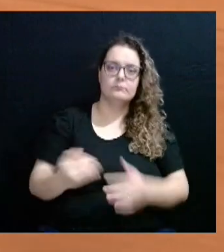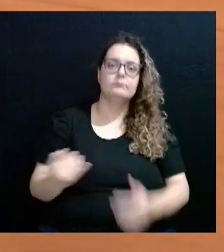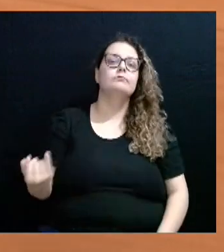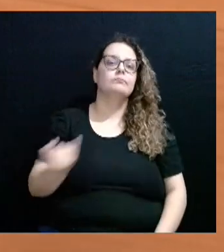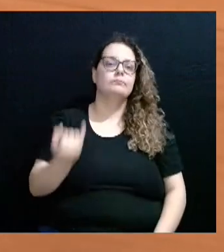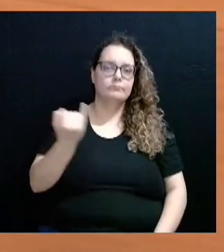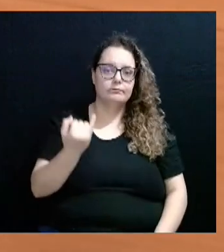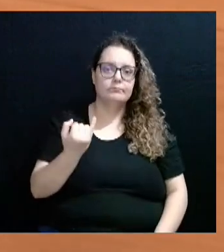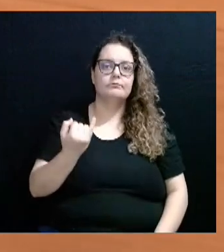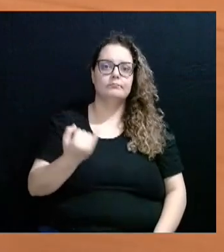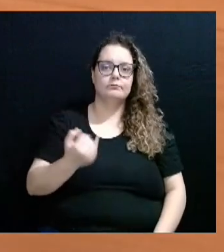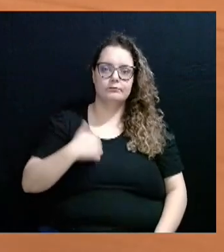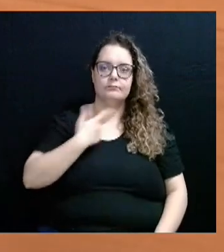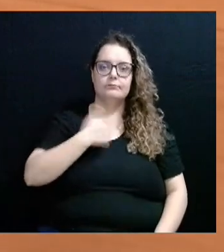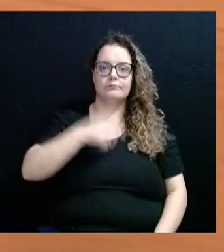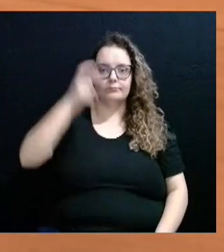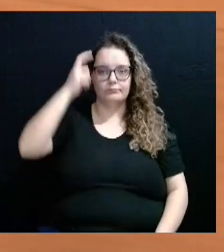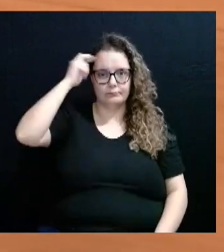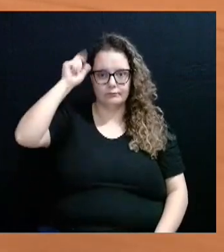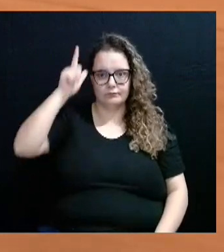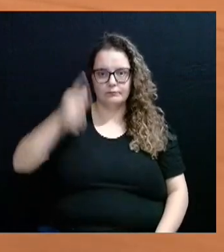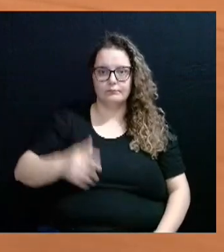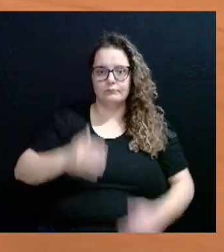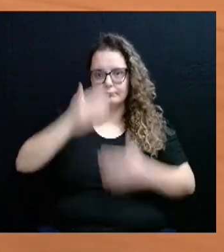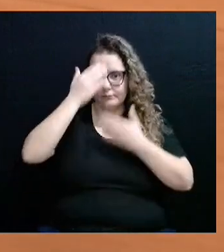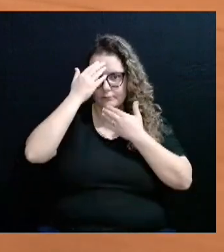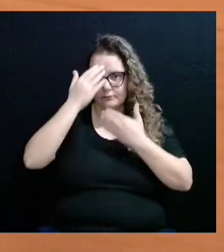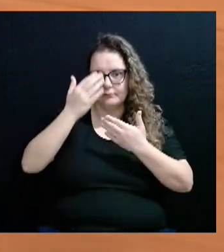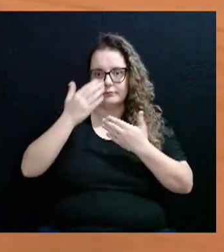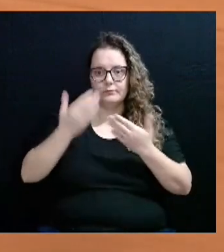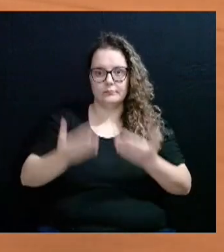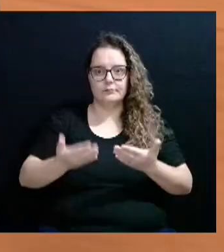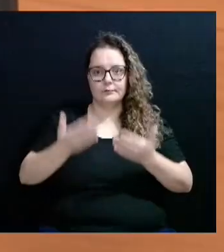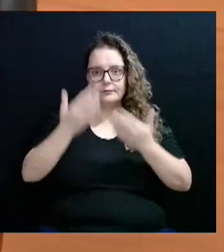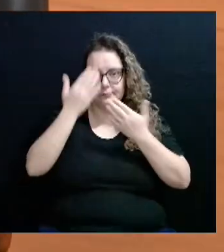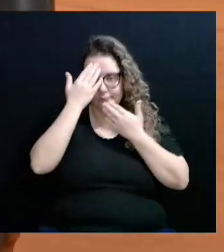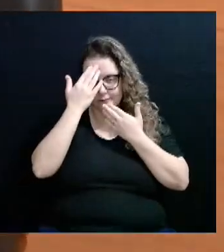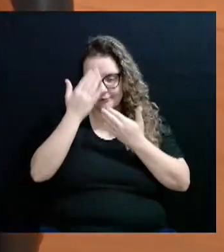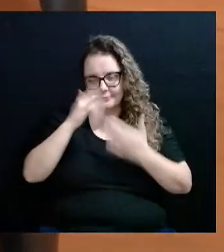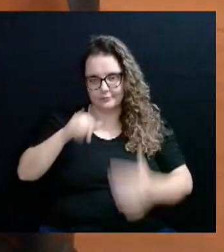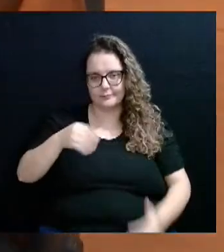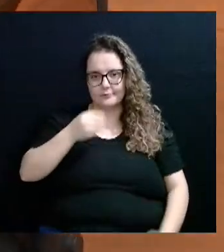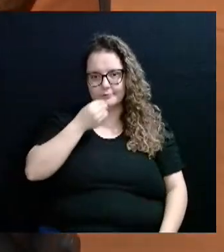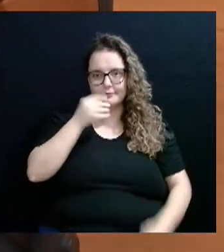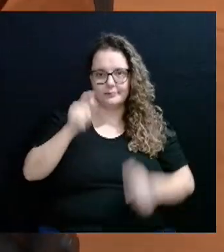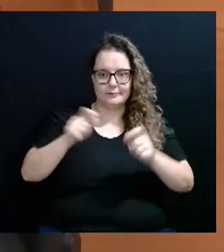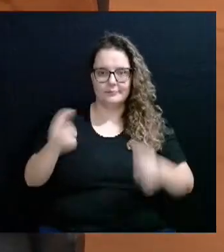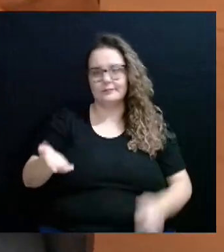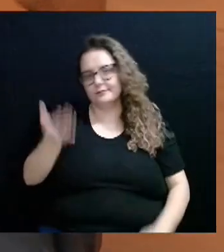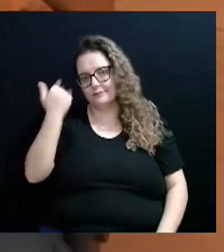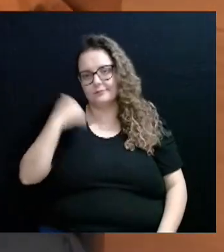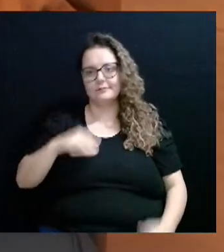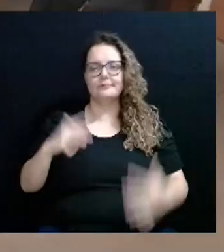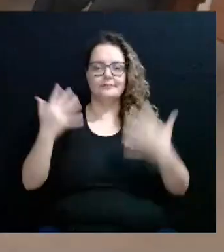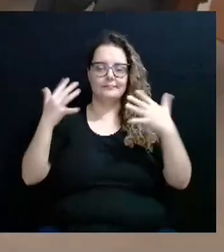para a nossa cultura. Desde já quero agradecer a isso e muito obrigado pela oportunidade, pessoal. Vamos lá.